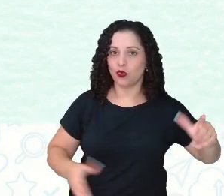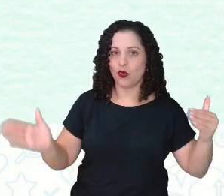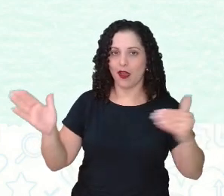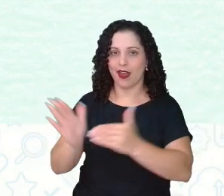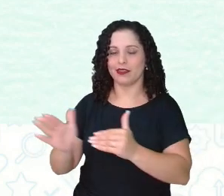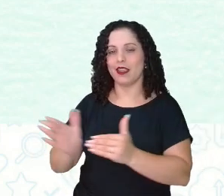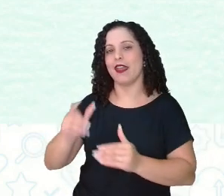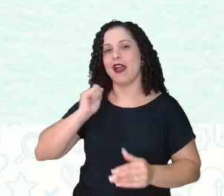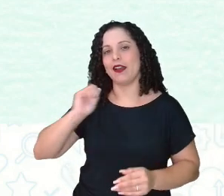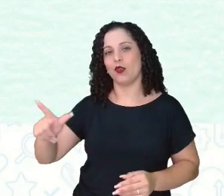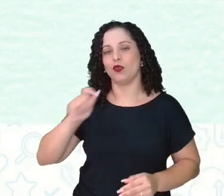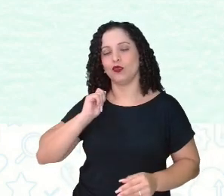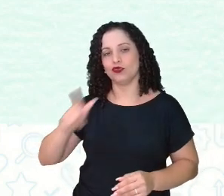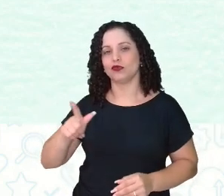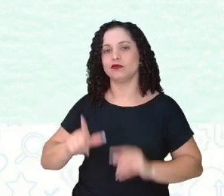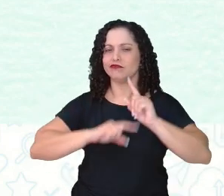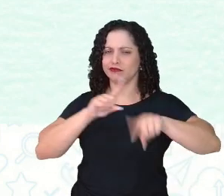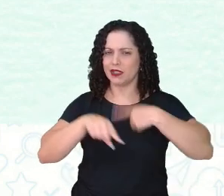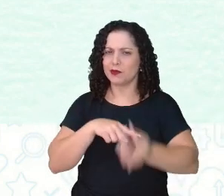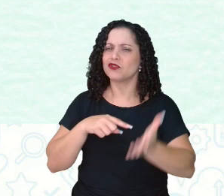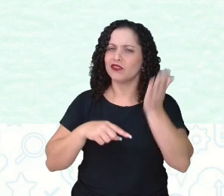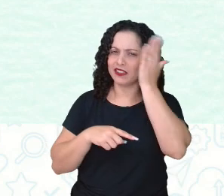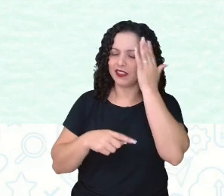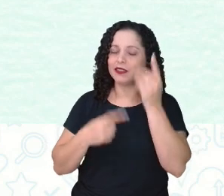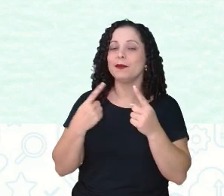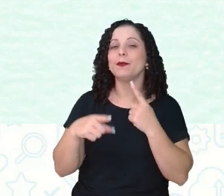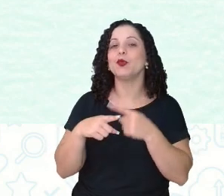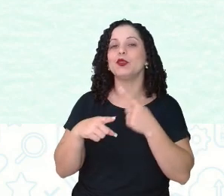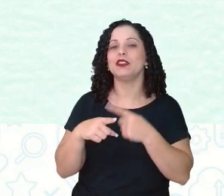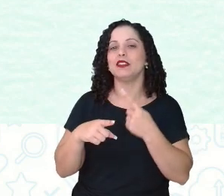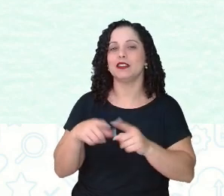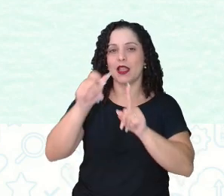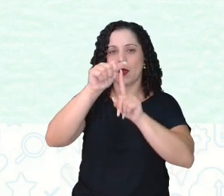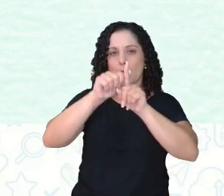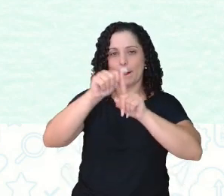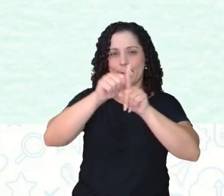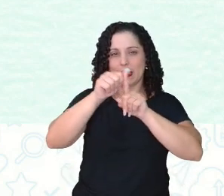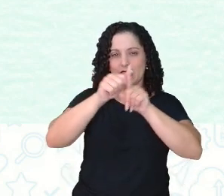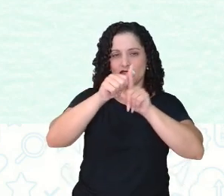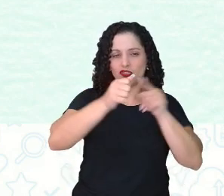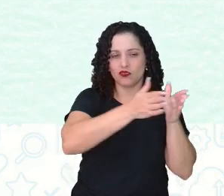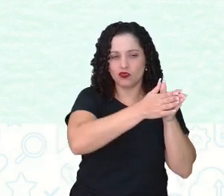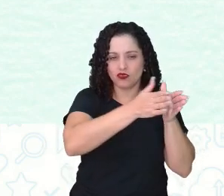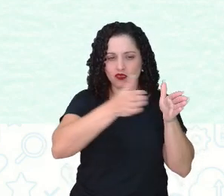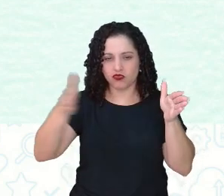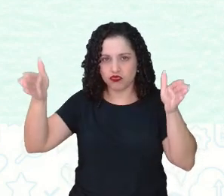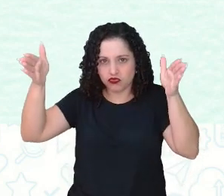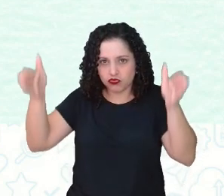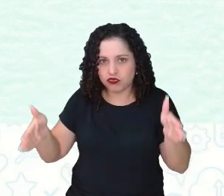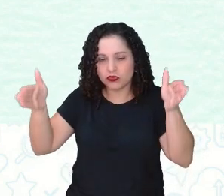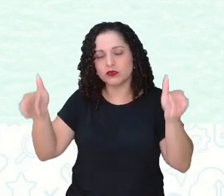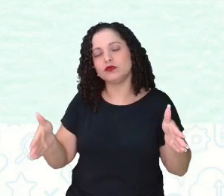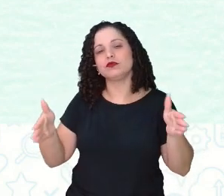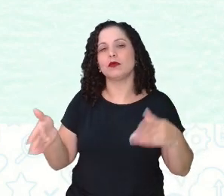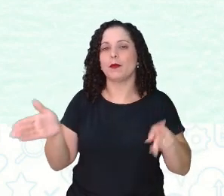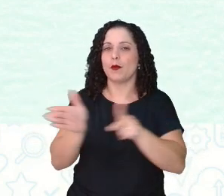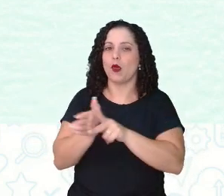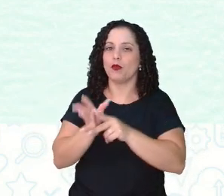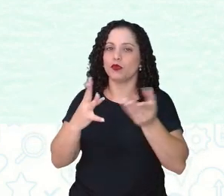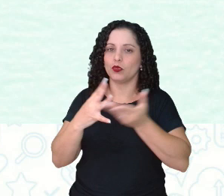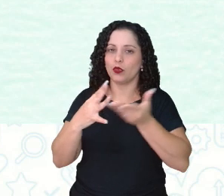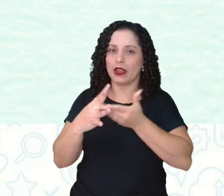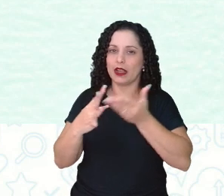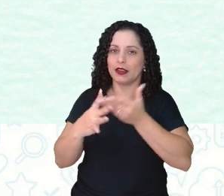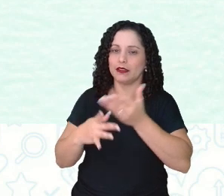vão entender por quê, né? Esse Thermidor, que era um mês, né, desse novo calendário revolucionário aí. Então, eles